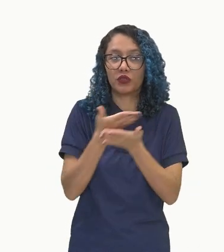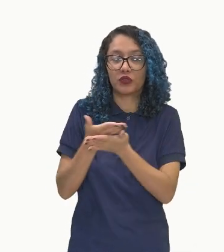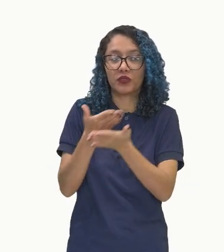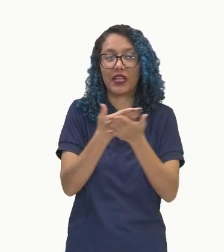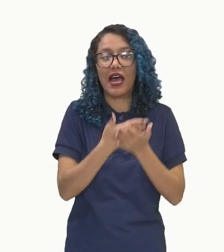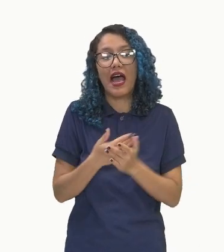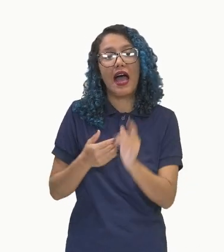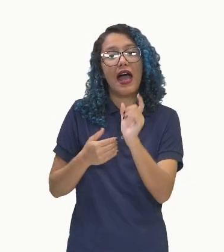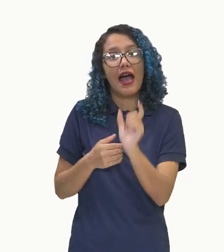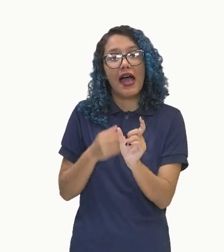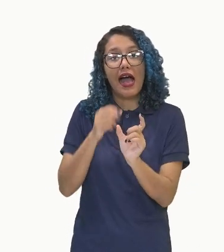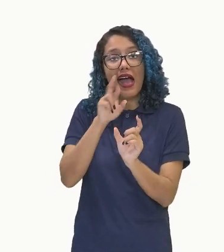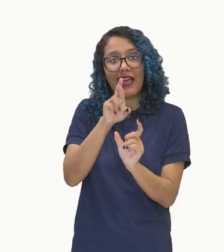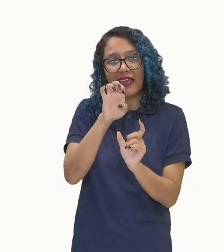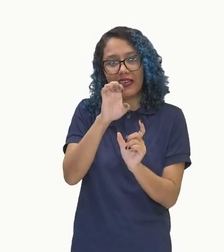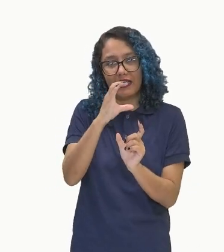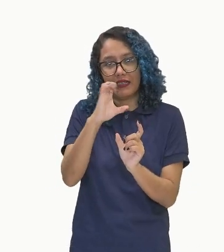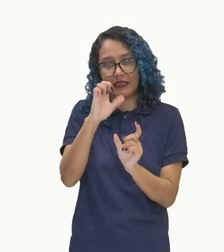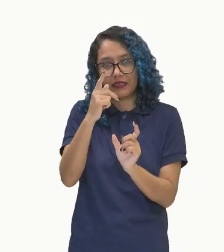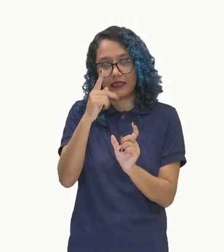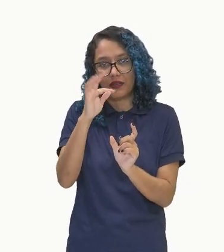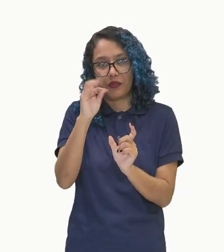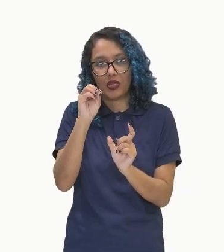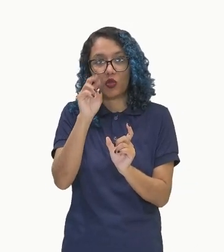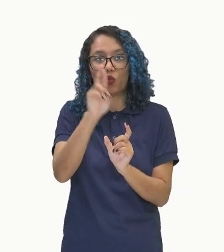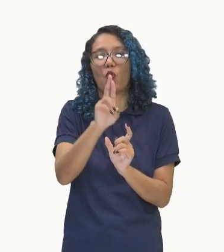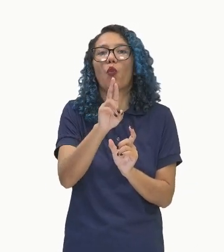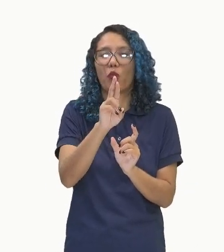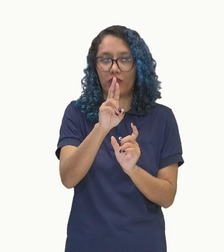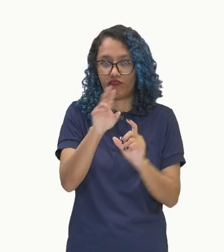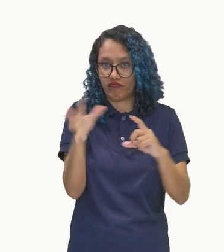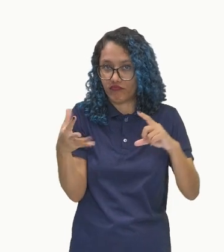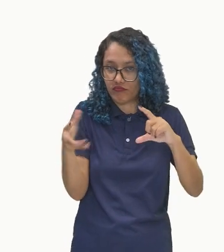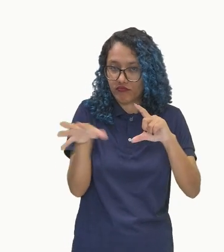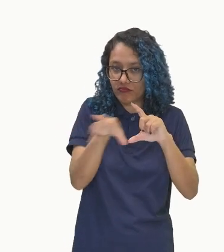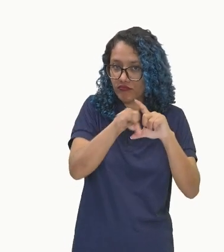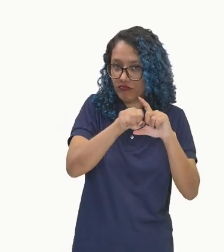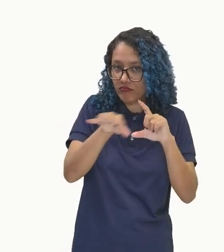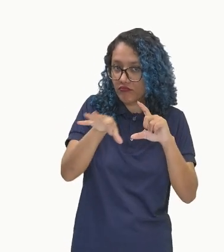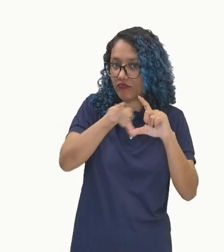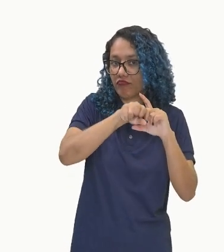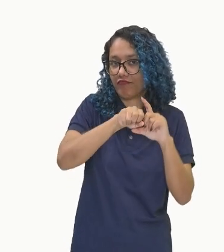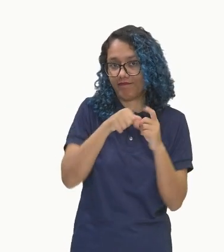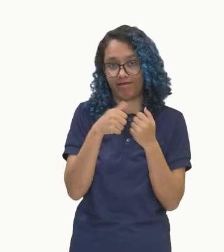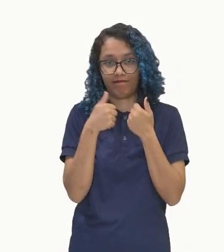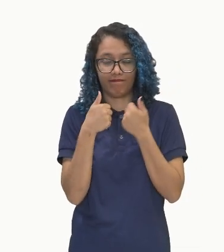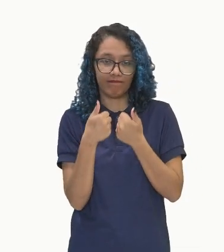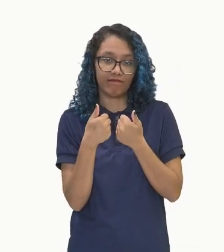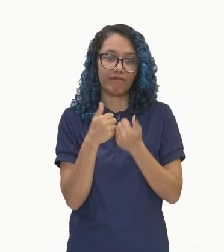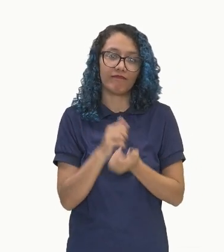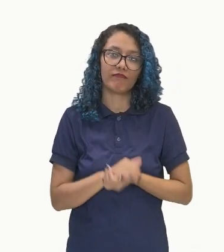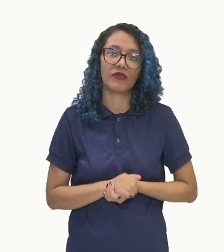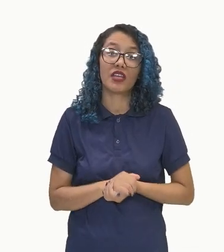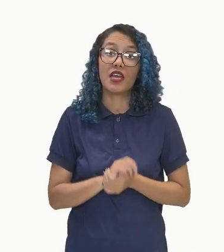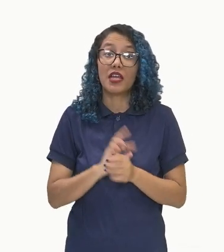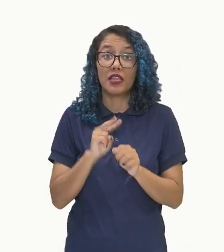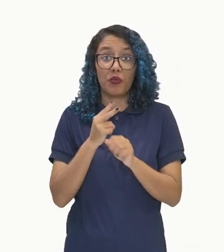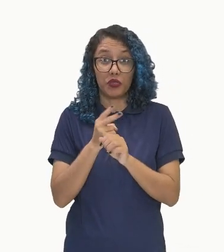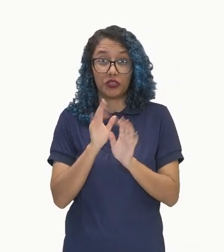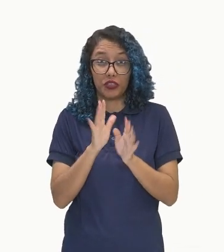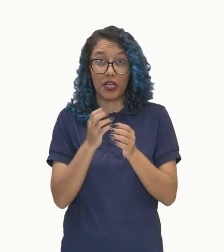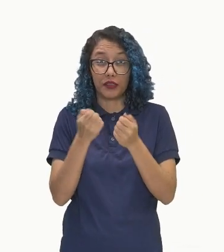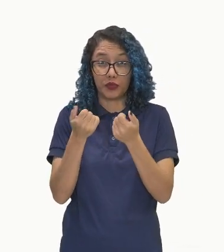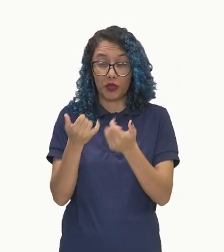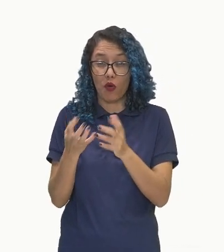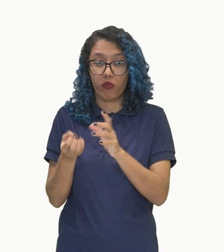geradores. Aí você tem aqui nos receptores, por que o epsilon, linha? É porque eu tenho aí a força, que representa aí